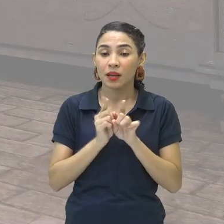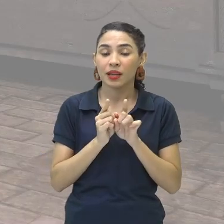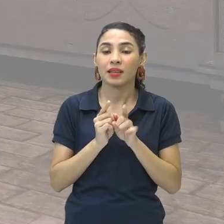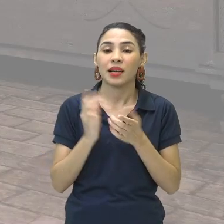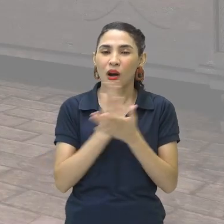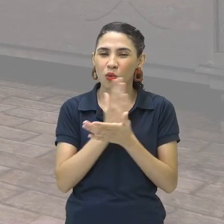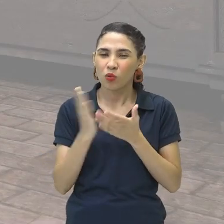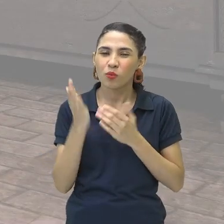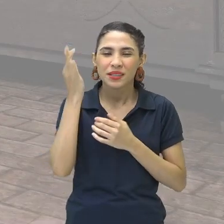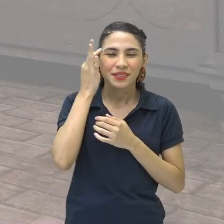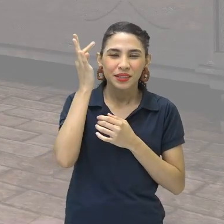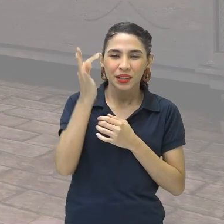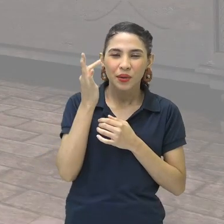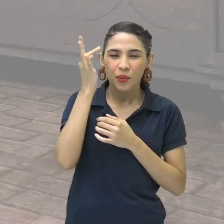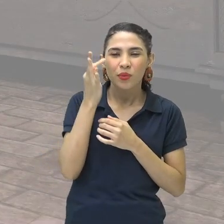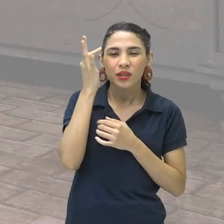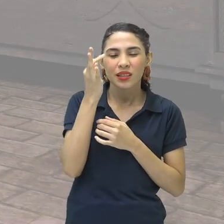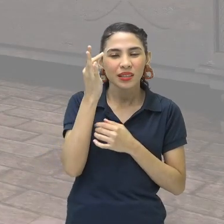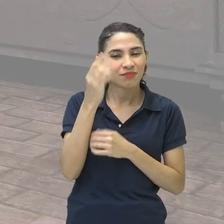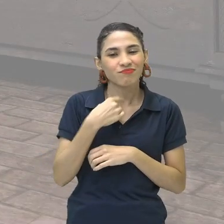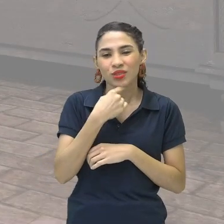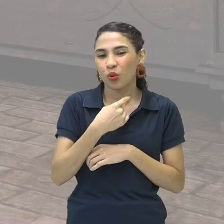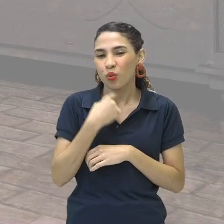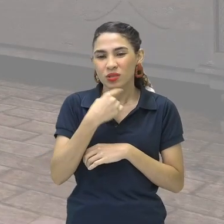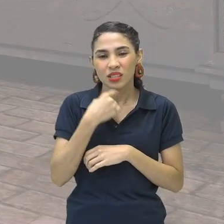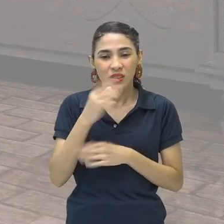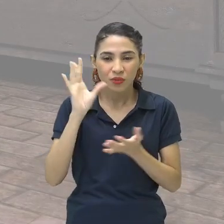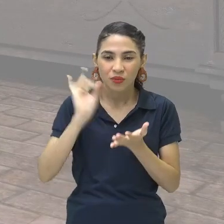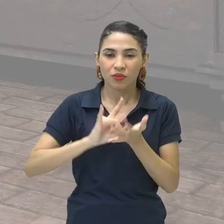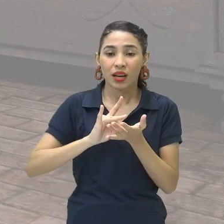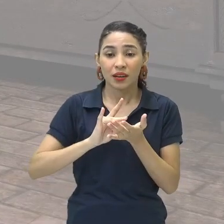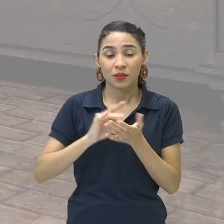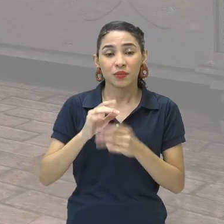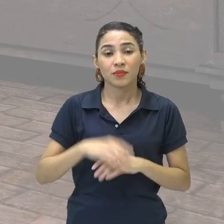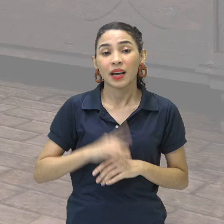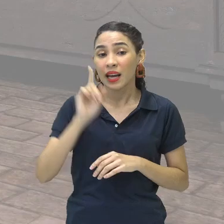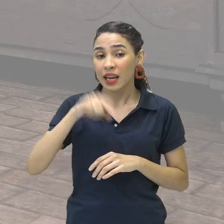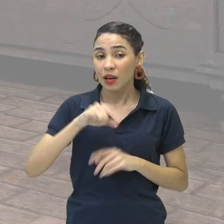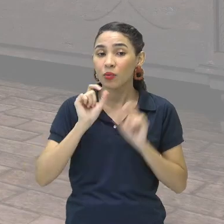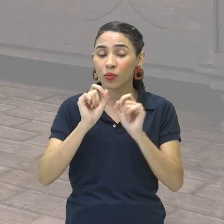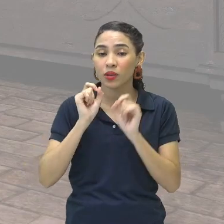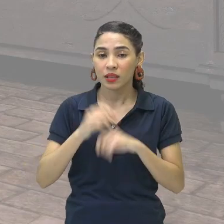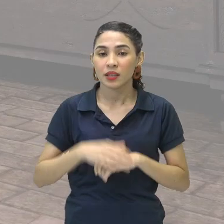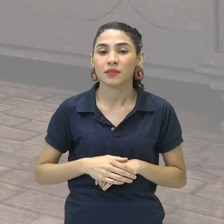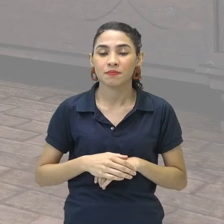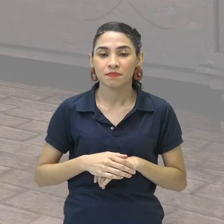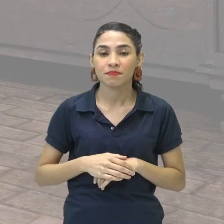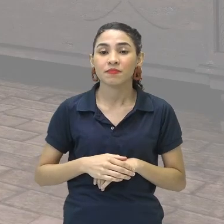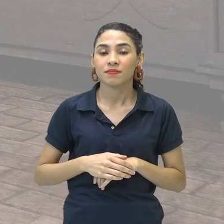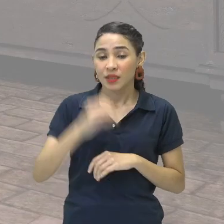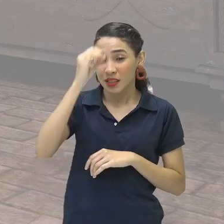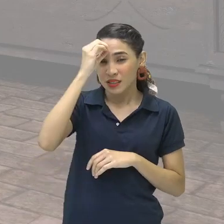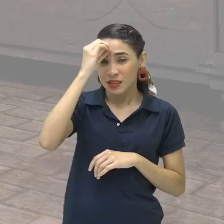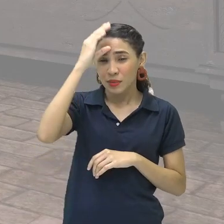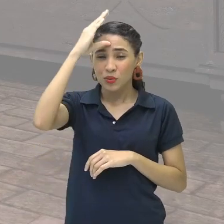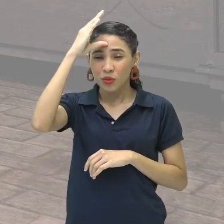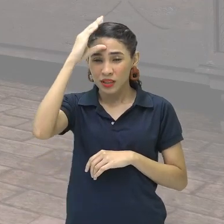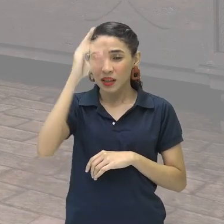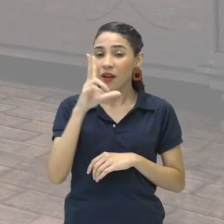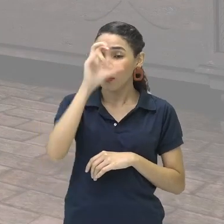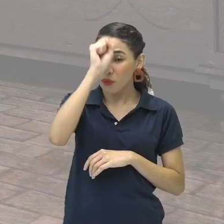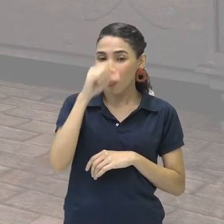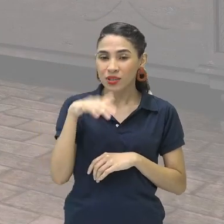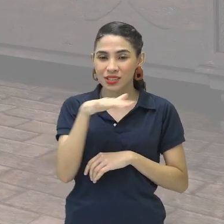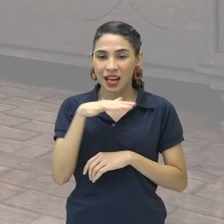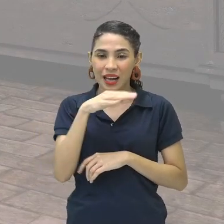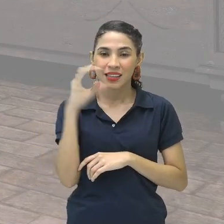suas teorias não tenham se confirmado, são considerados grandes sábios da